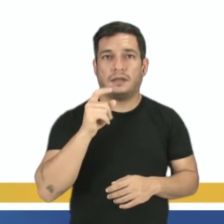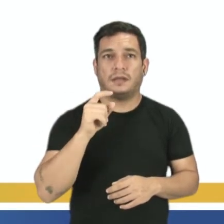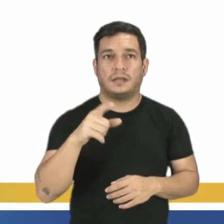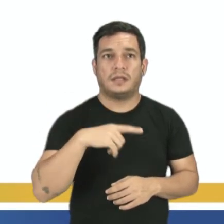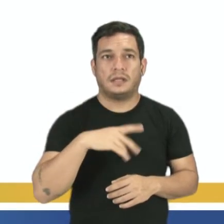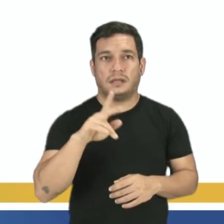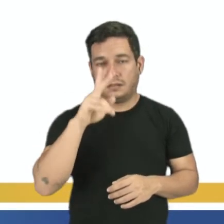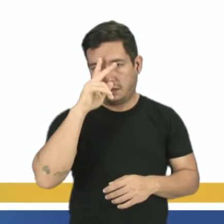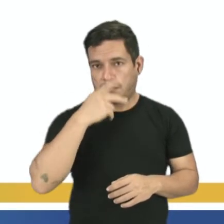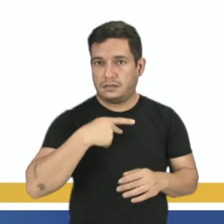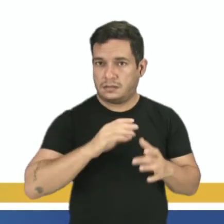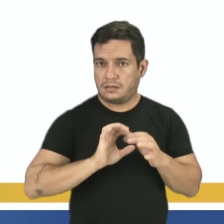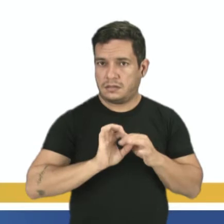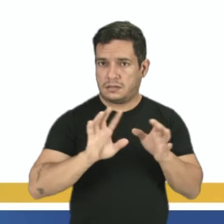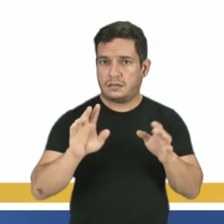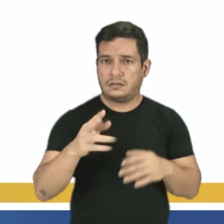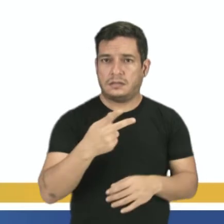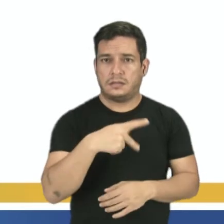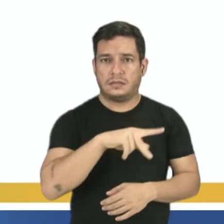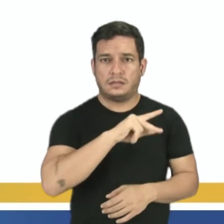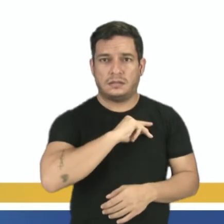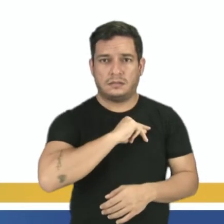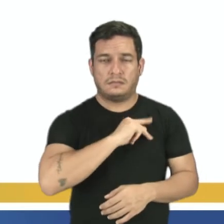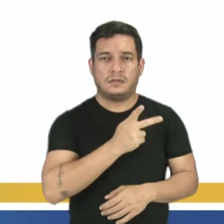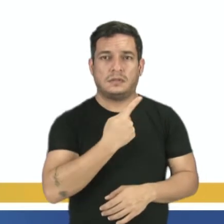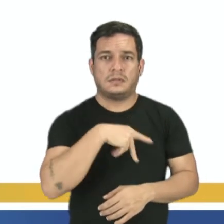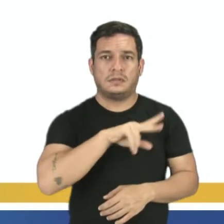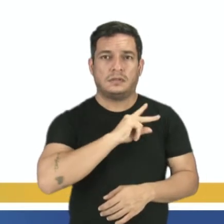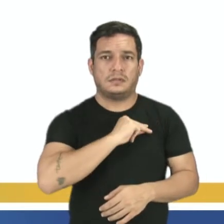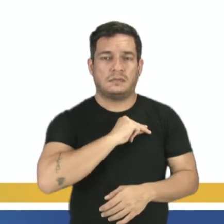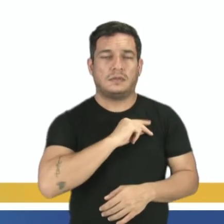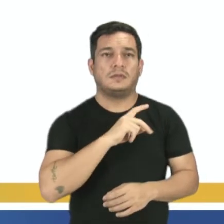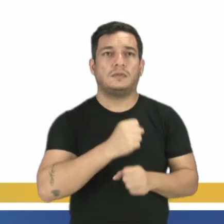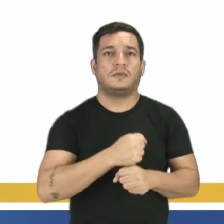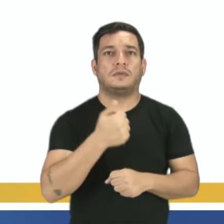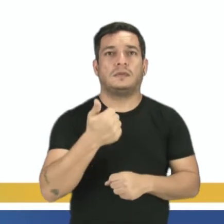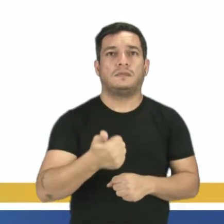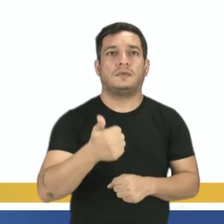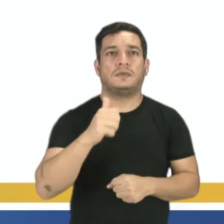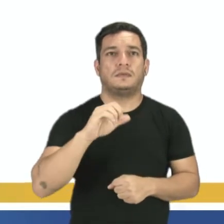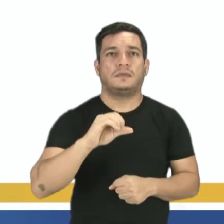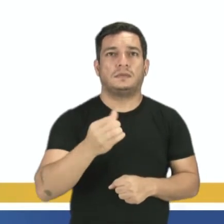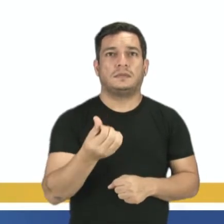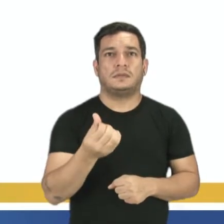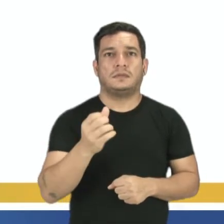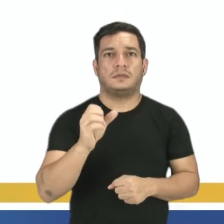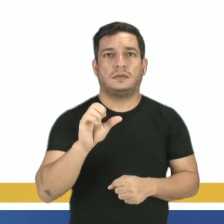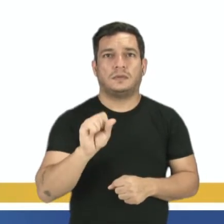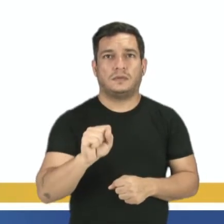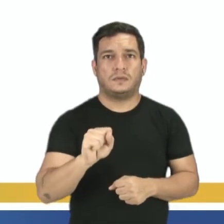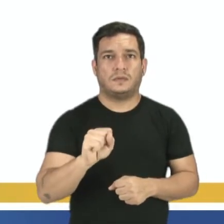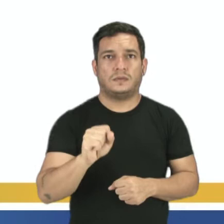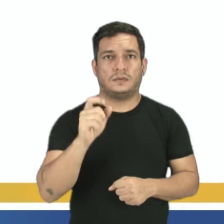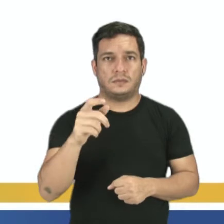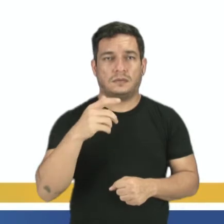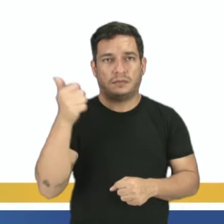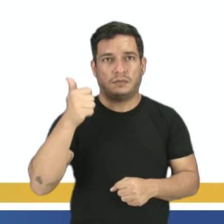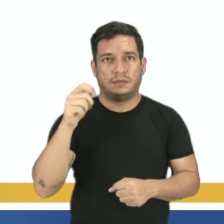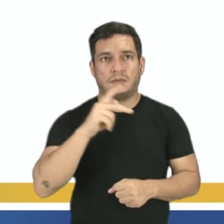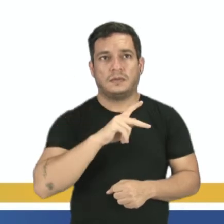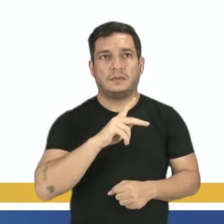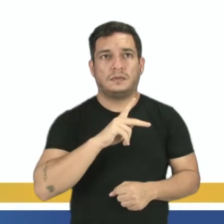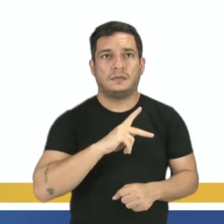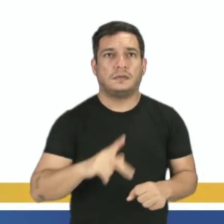Equatorial tornou-se independente da Espanha em 1968. Seu primeiro presidente foi Francisco